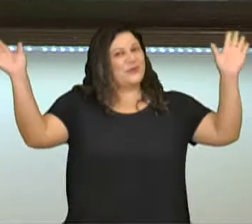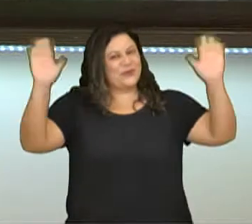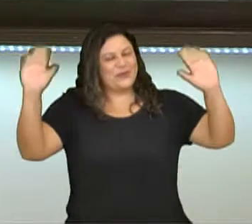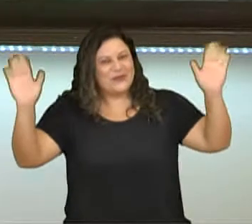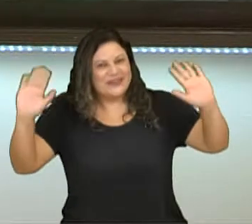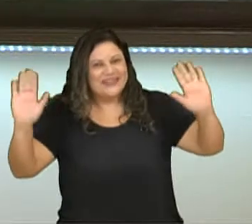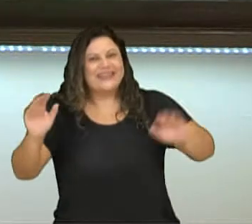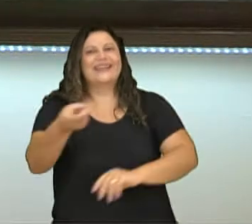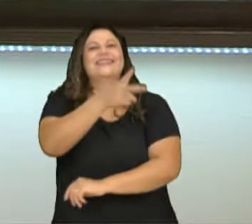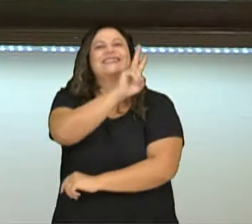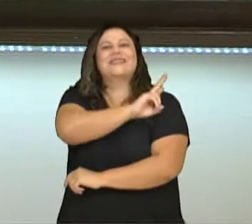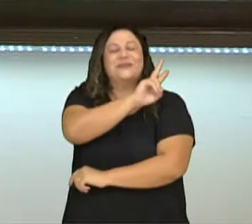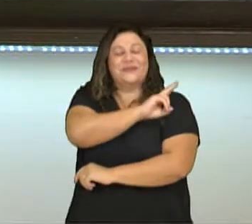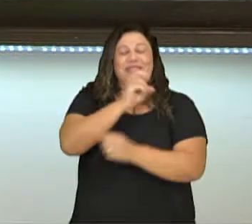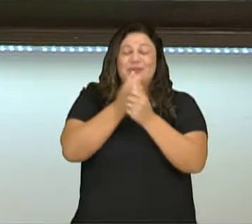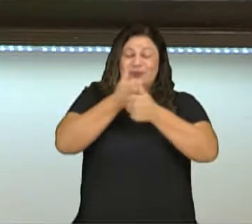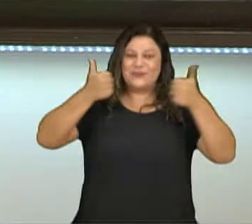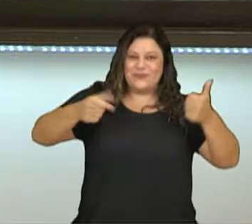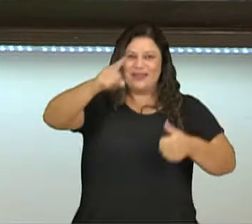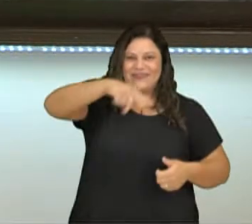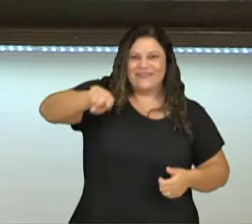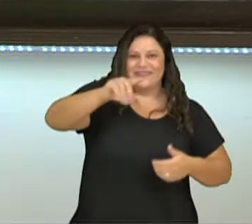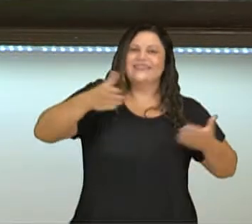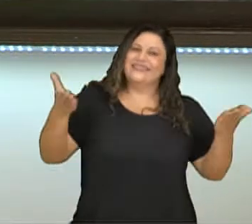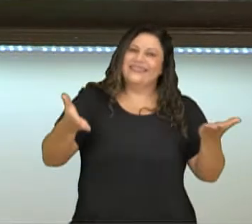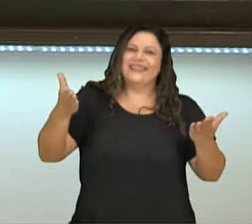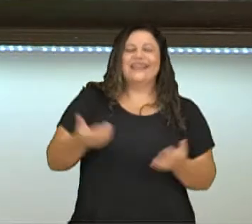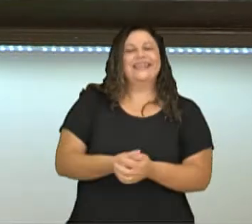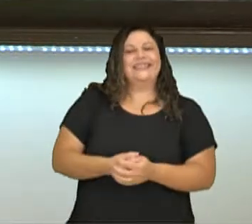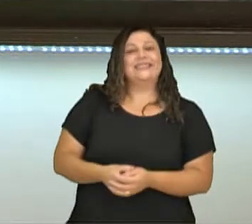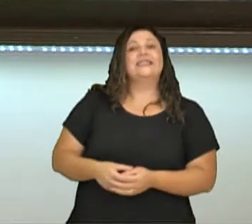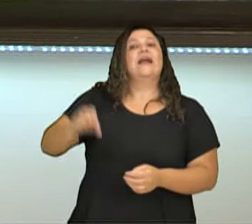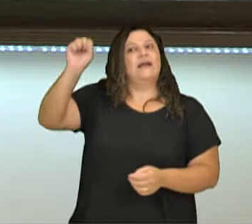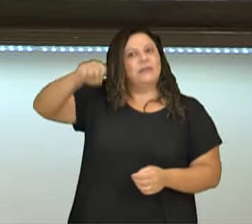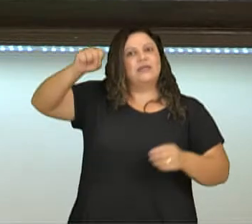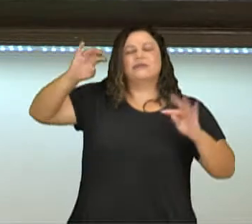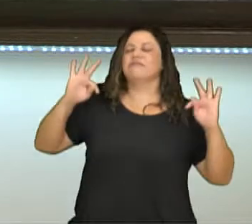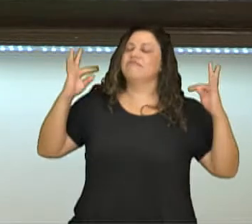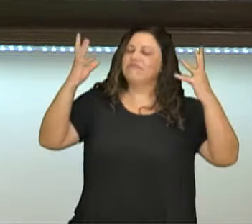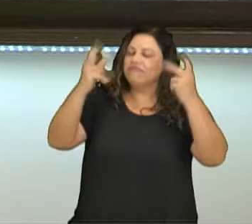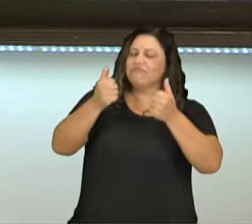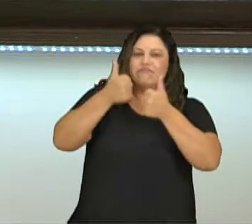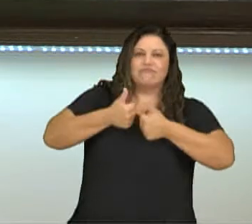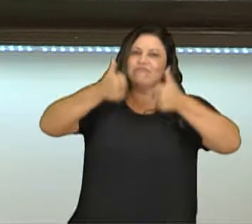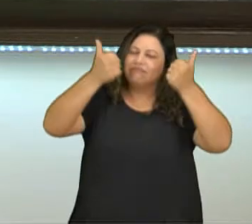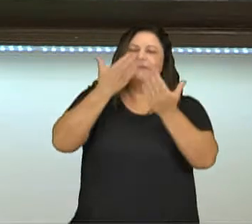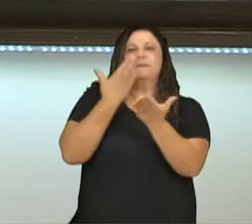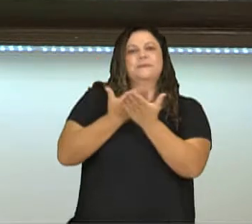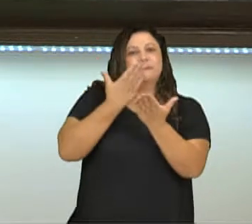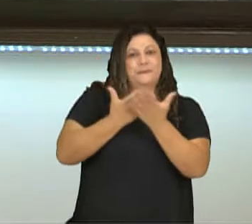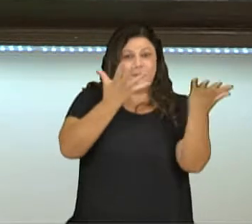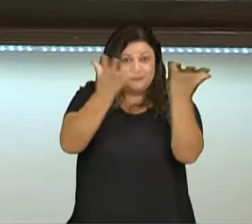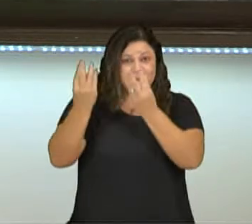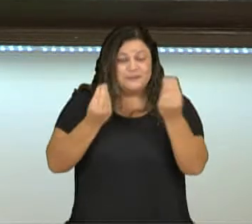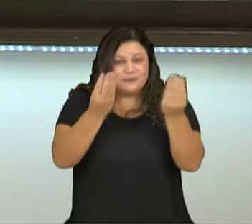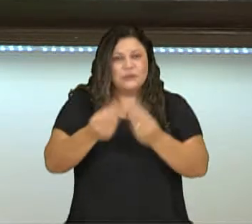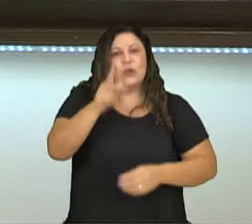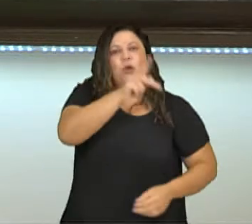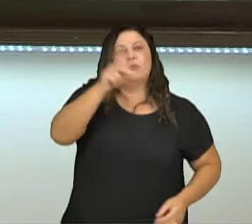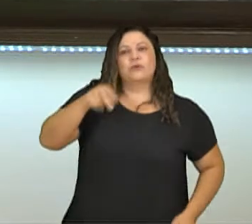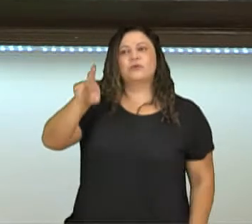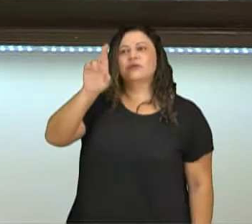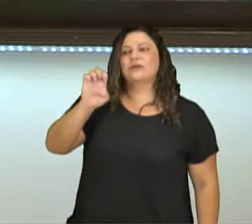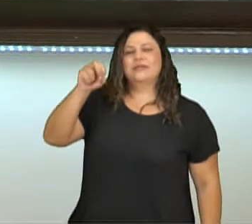Olá, pessoal da segunda série, tudo bem com vocês? Espero que vocês estejam todos muito bem, estudando bastante. Eu sou a